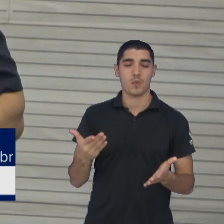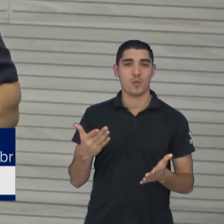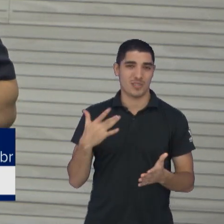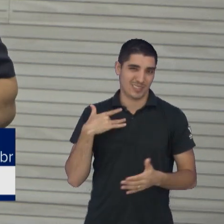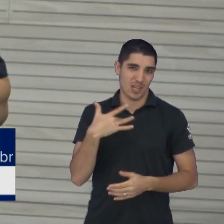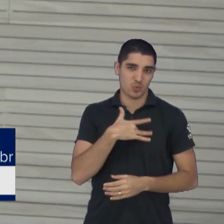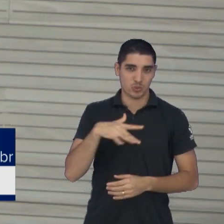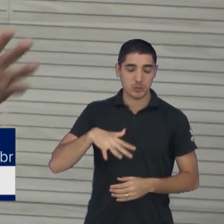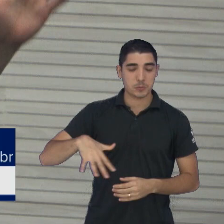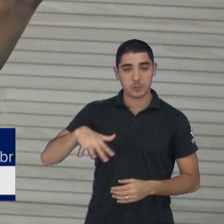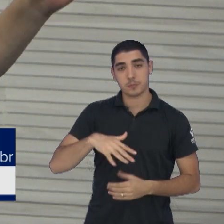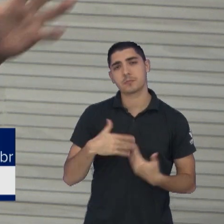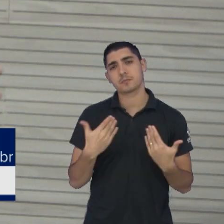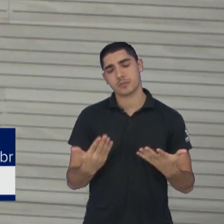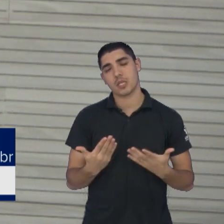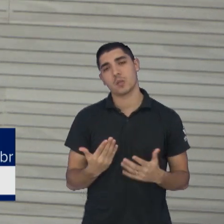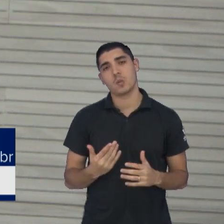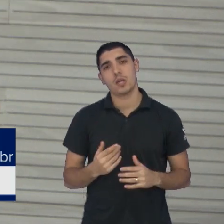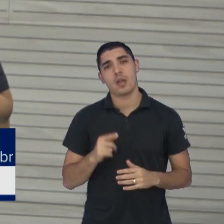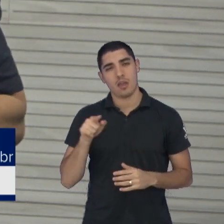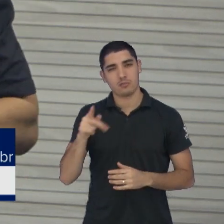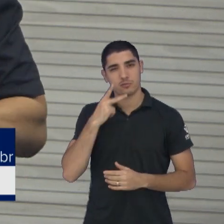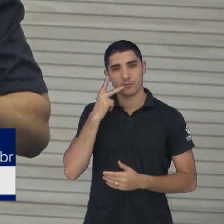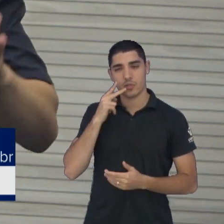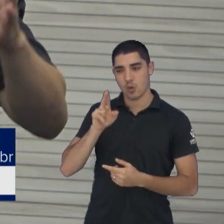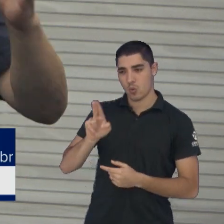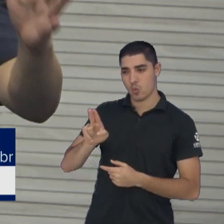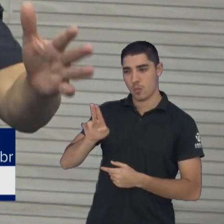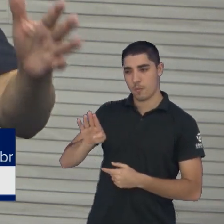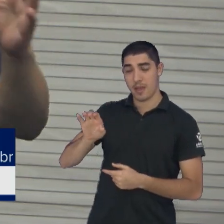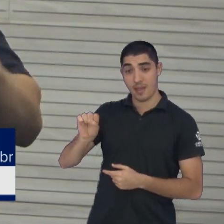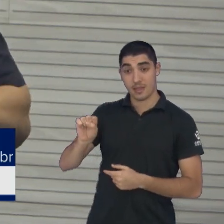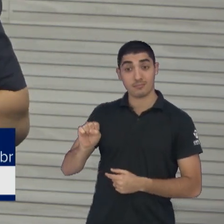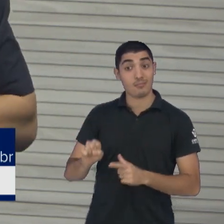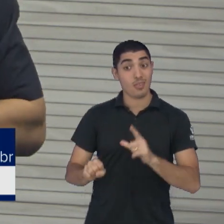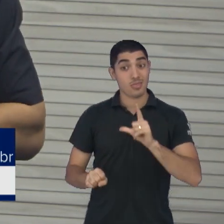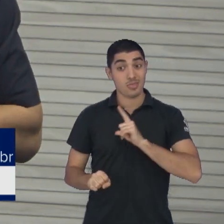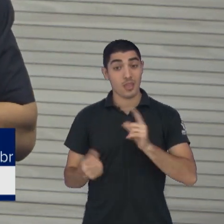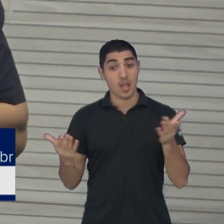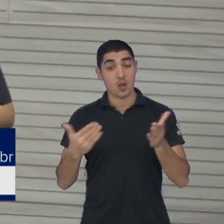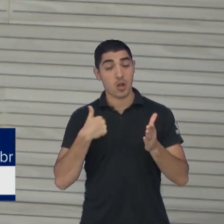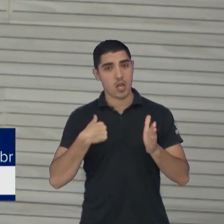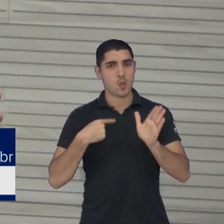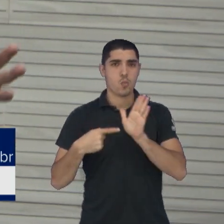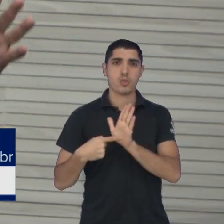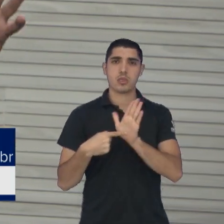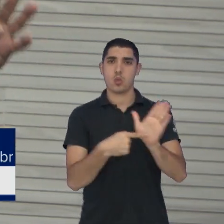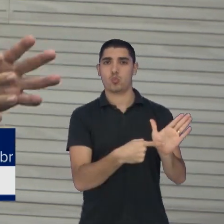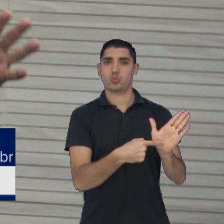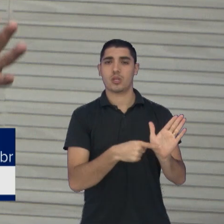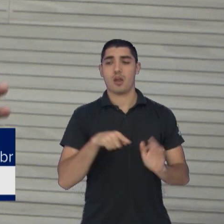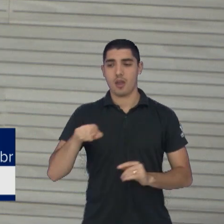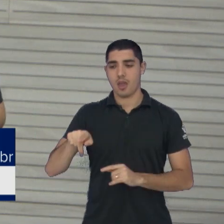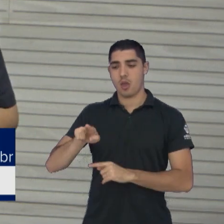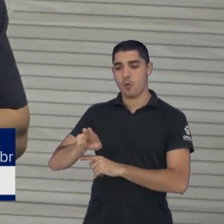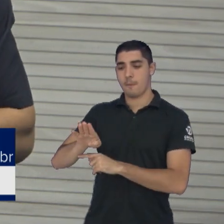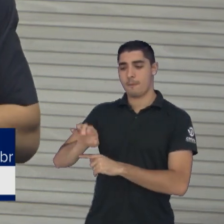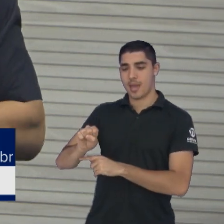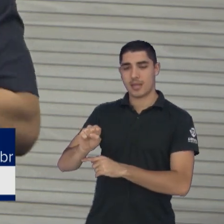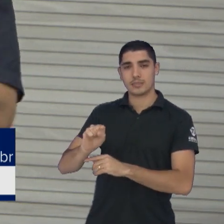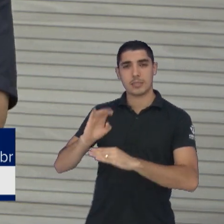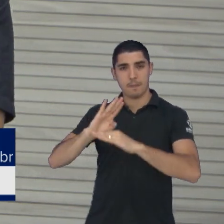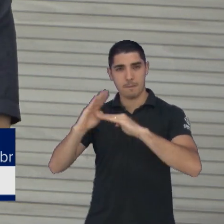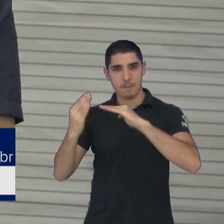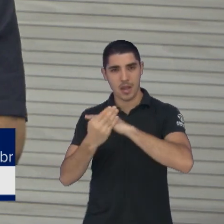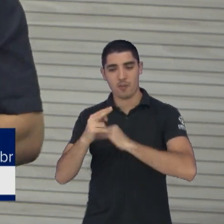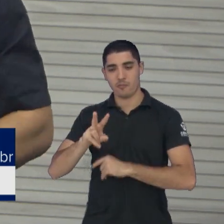saúde. Falando da UBS, eu tenho aqui uma denúncia para fazer referente à UBS da Vila Paiva.